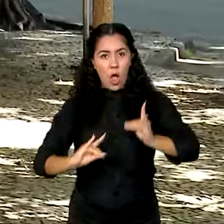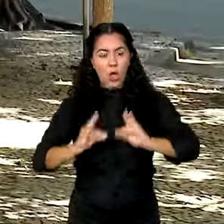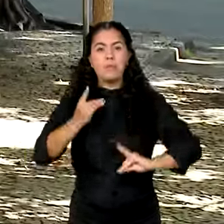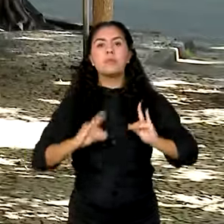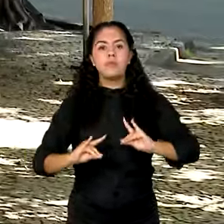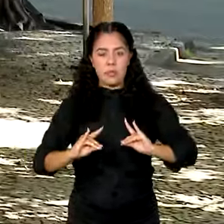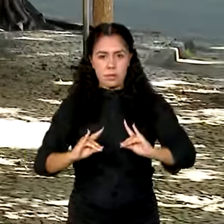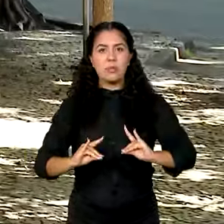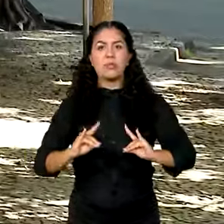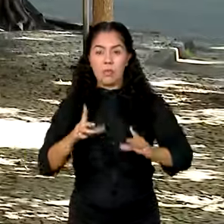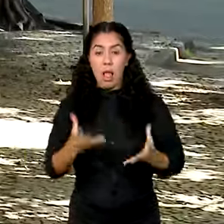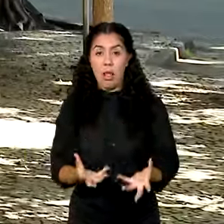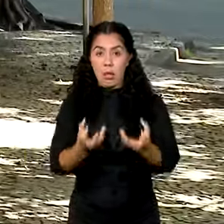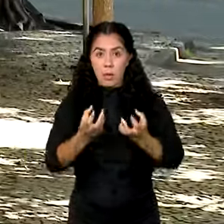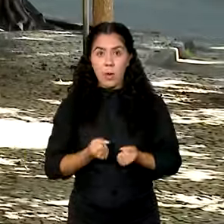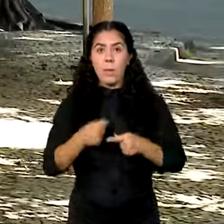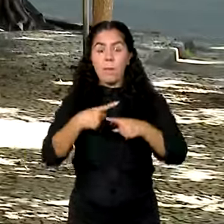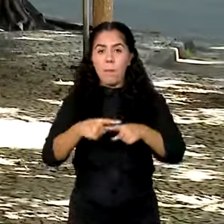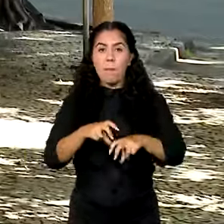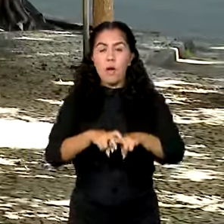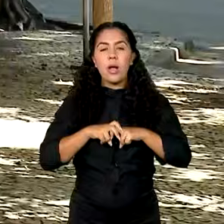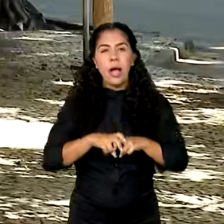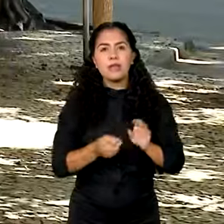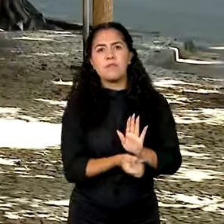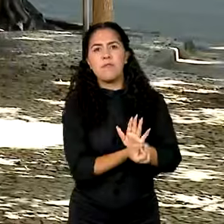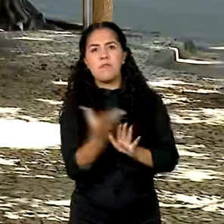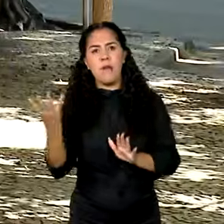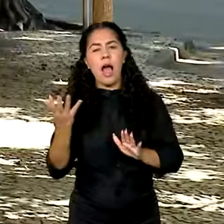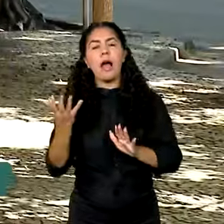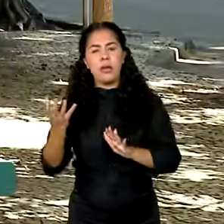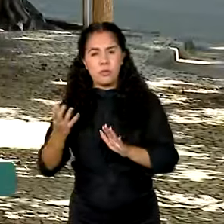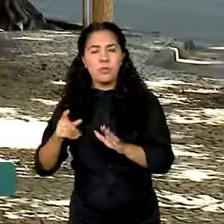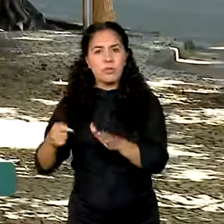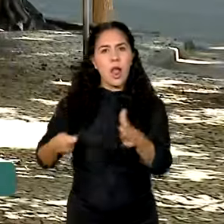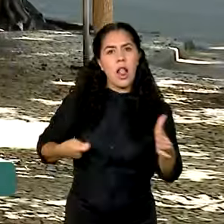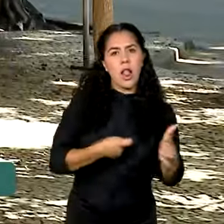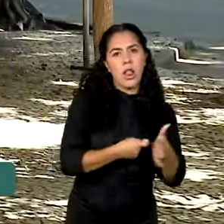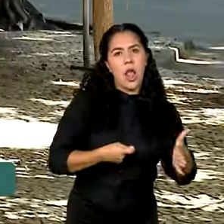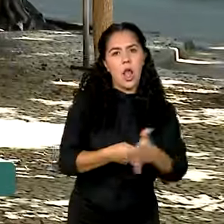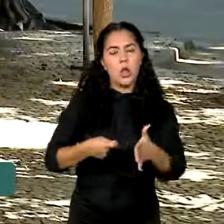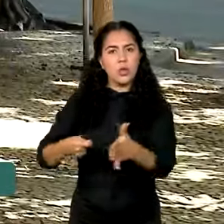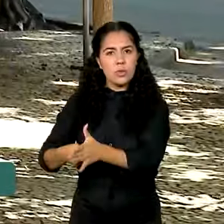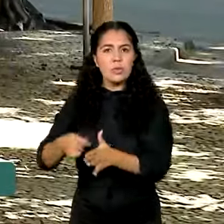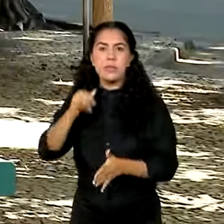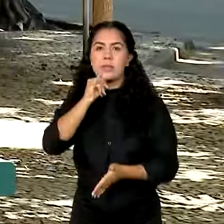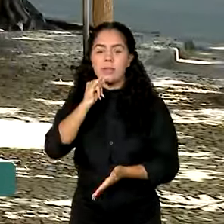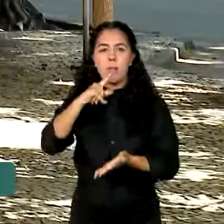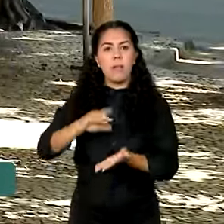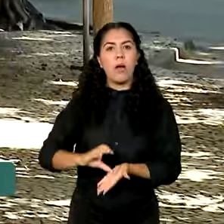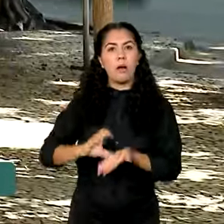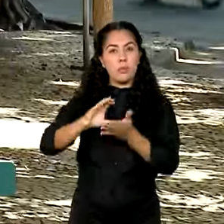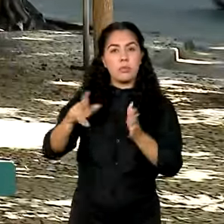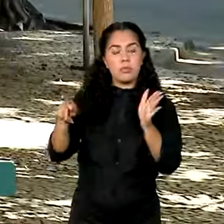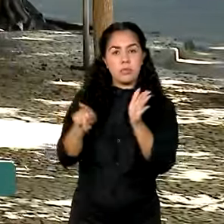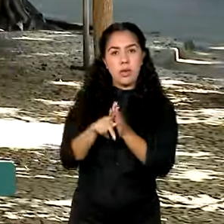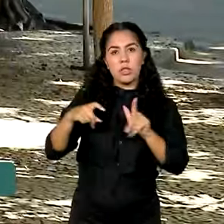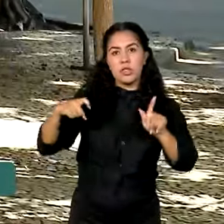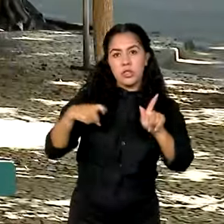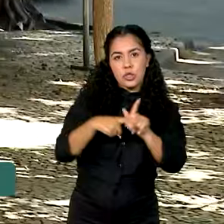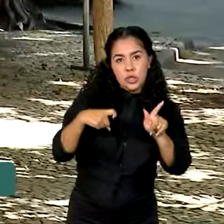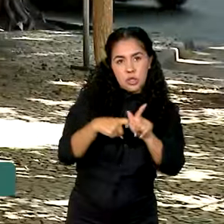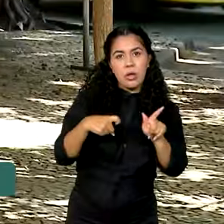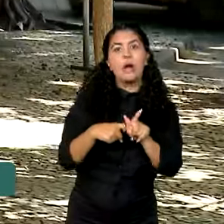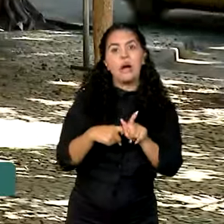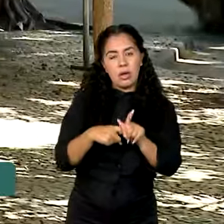de denúncias de uma série de entidades médicas, como a Federação Brasileira das Associações de Ginecologia e Obstetrícia.